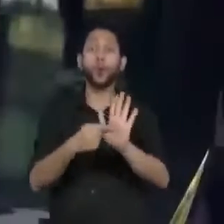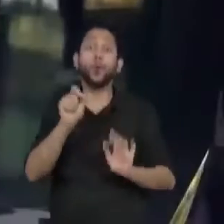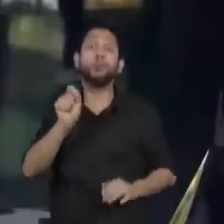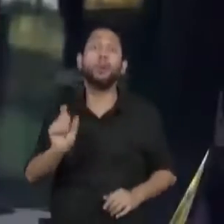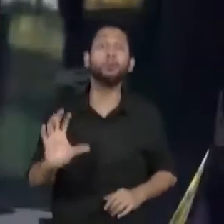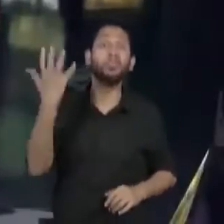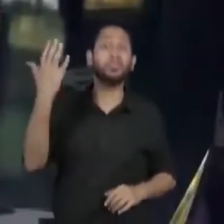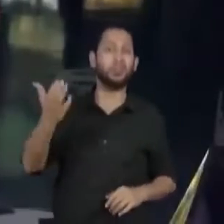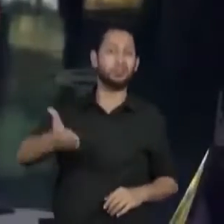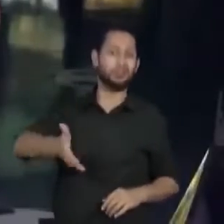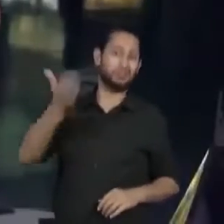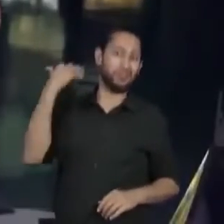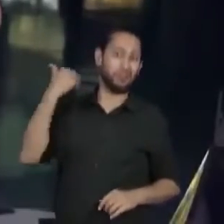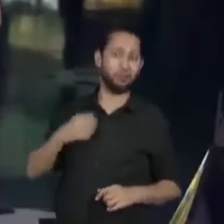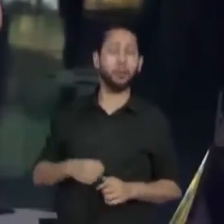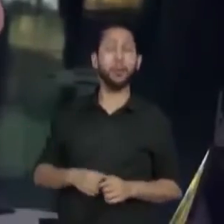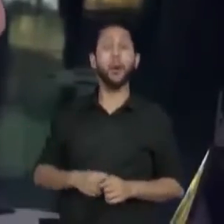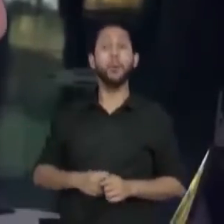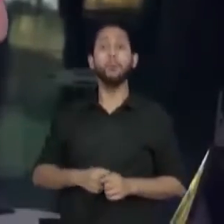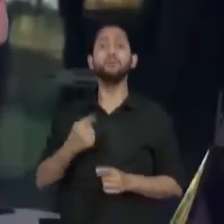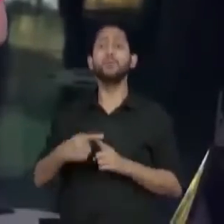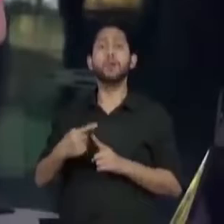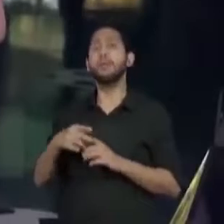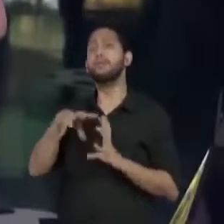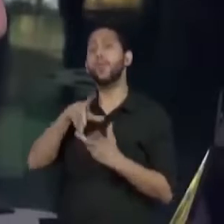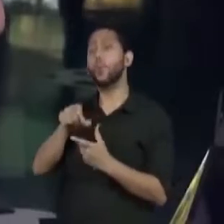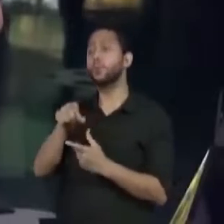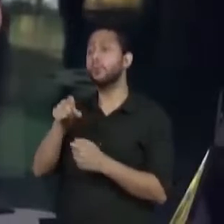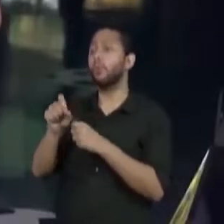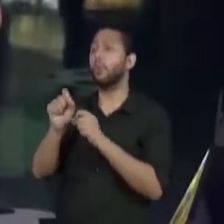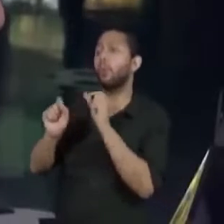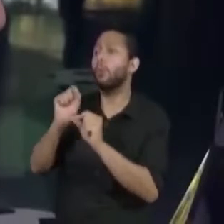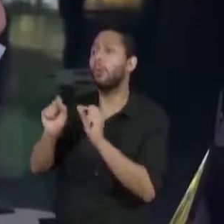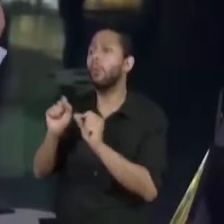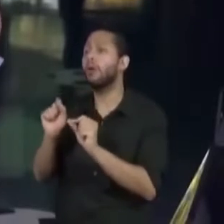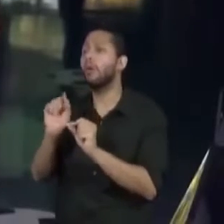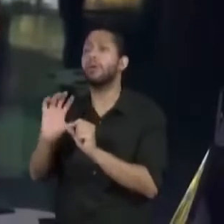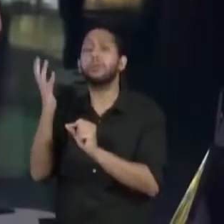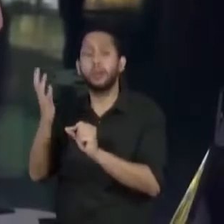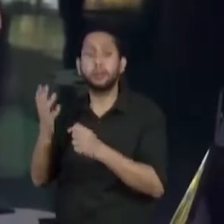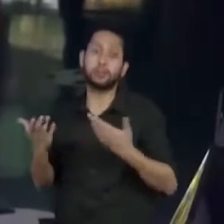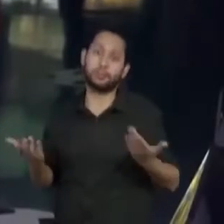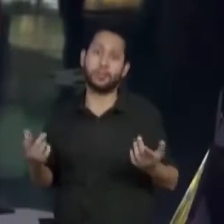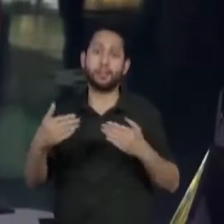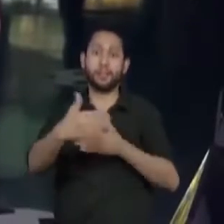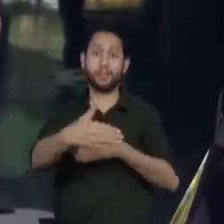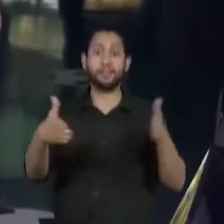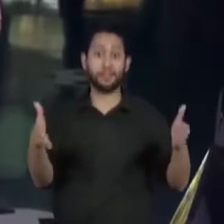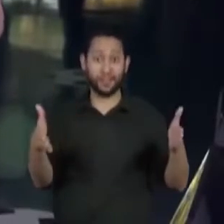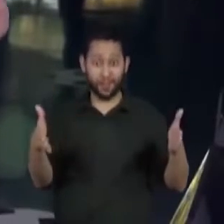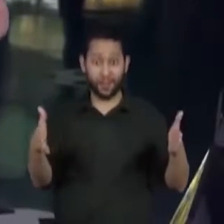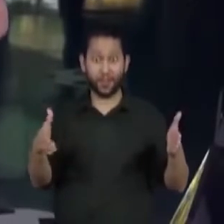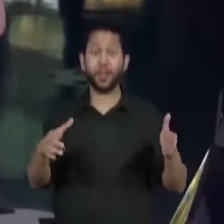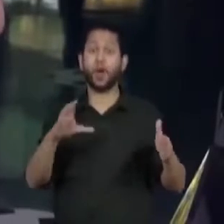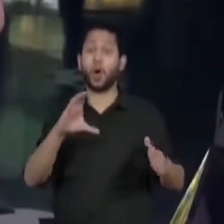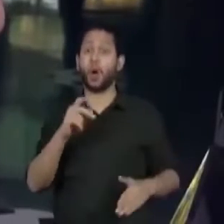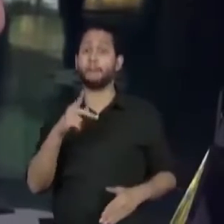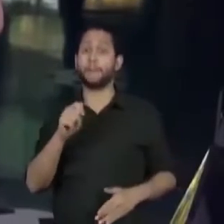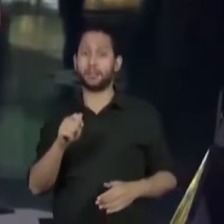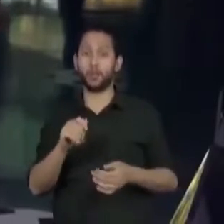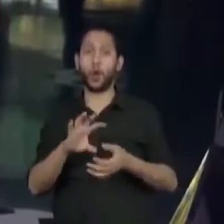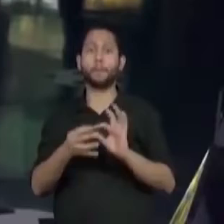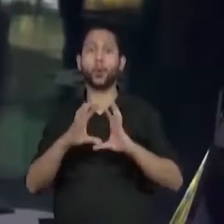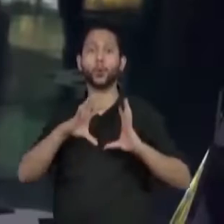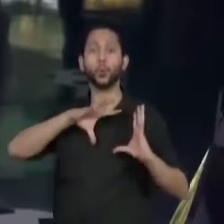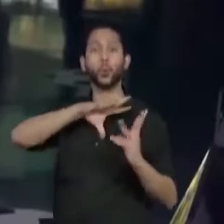acontecia no mundo nesses anos. Muito bacana, né? Então estamos na sala das Copas do Mundo. E vamos falar